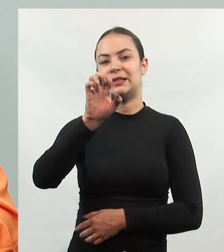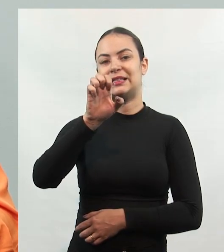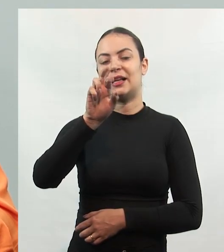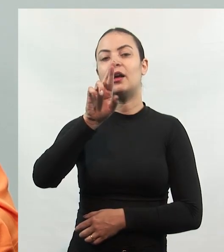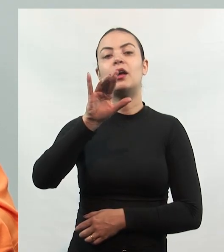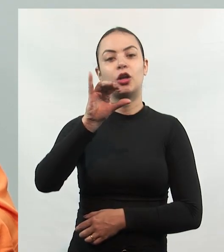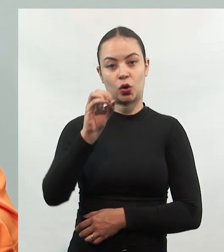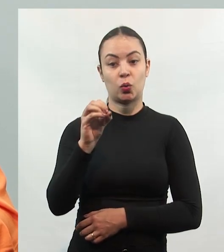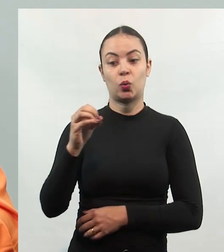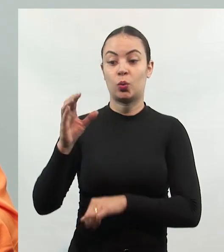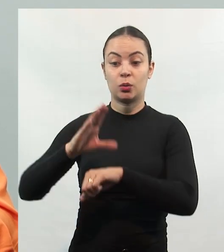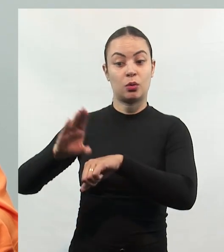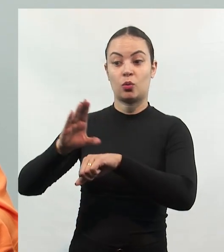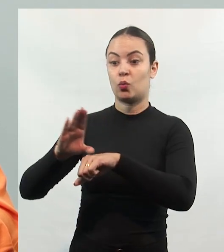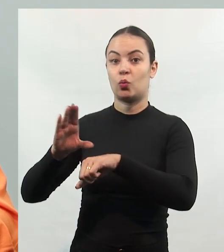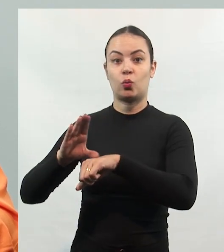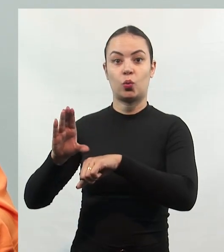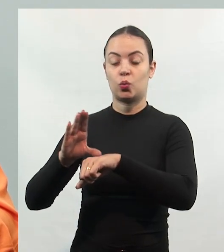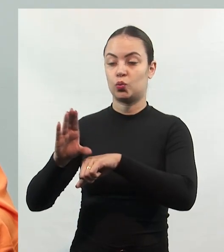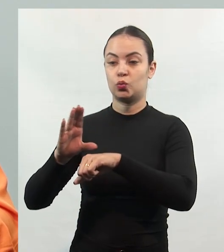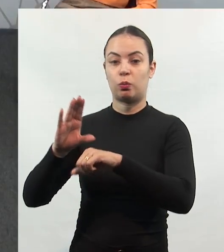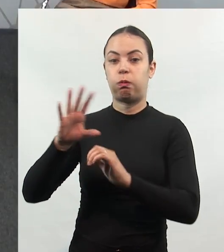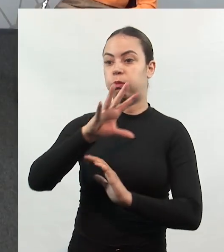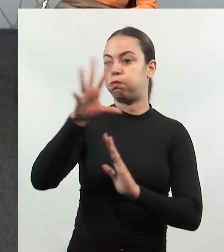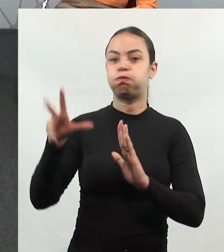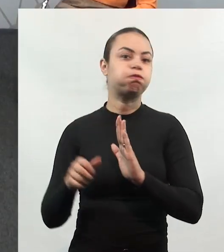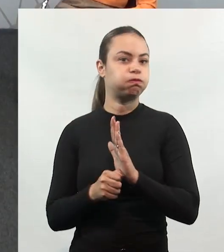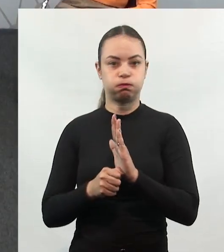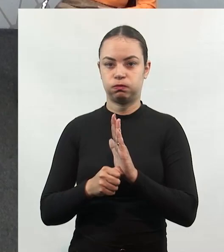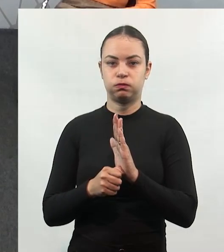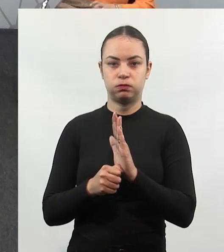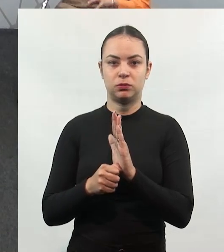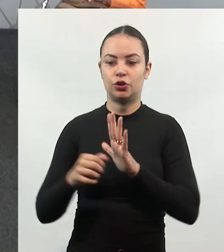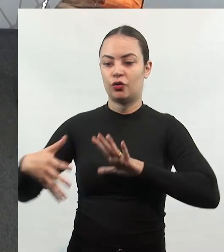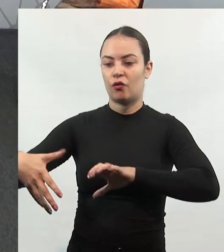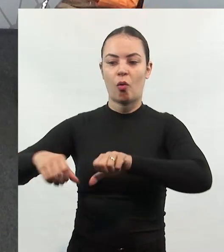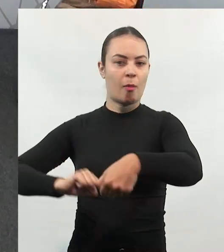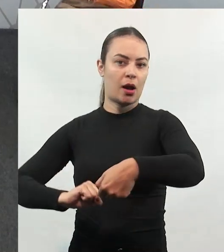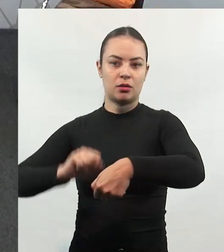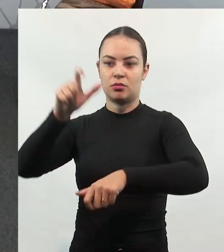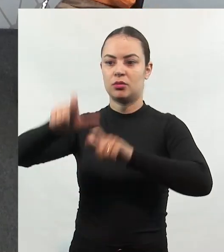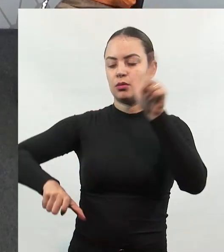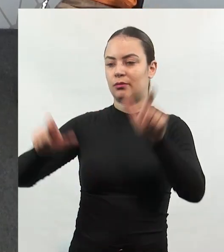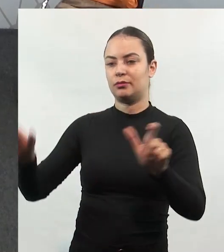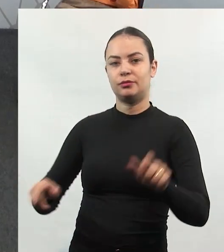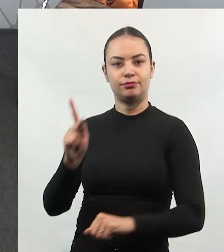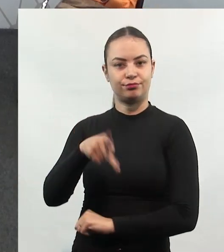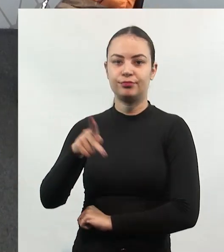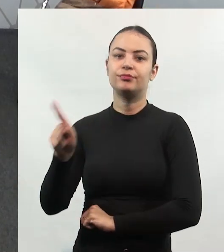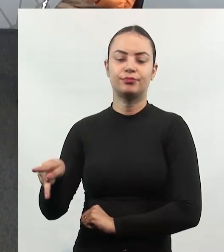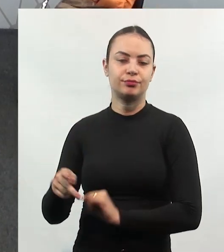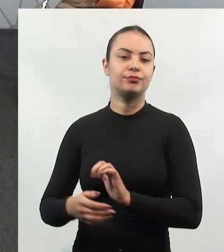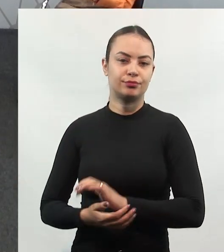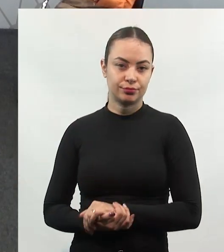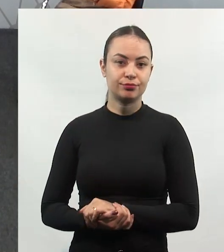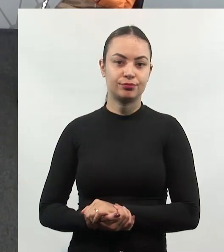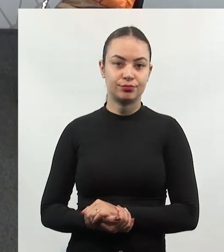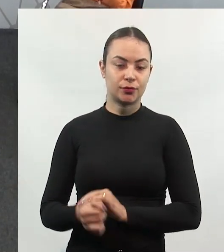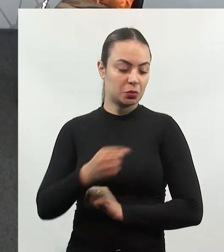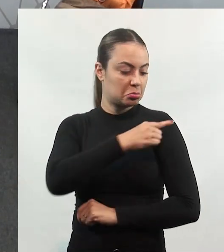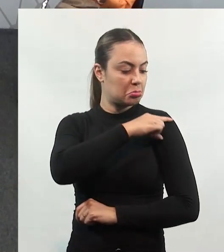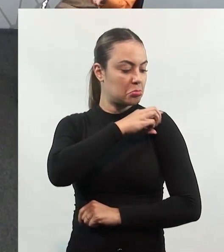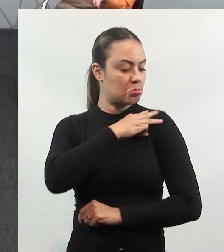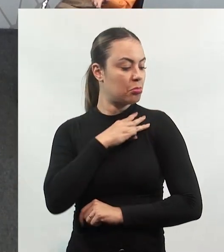competência e habilidade para ir para a sala de aula, muito bem preparado, porque ele nos ensinava assim, holisticamente, né?